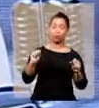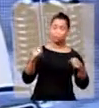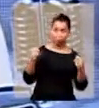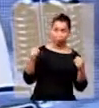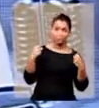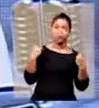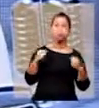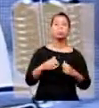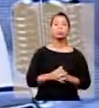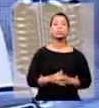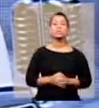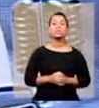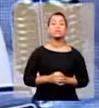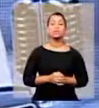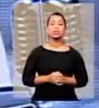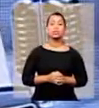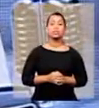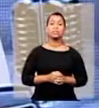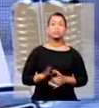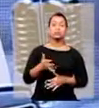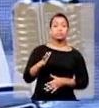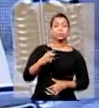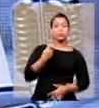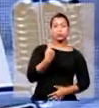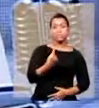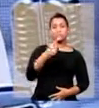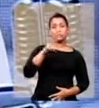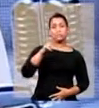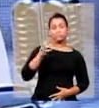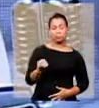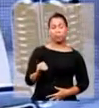150 atendimentos mensais.